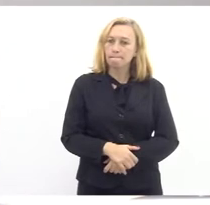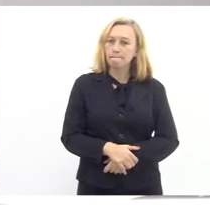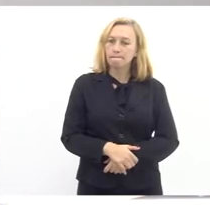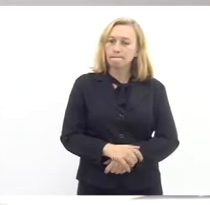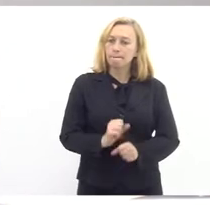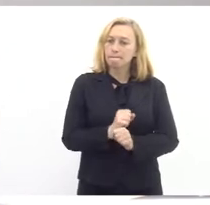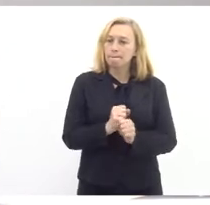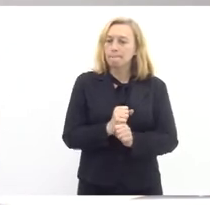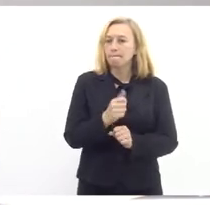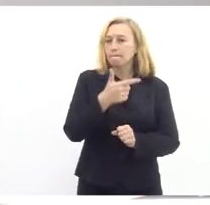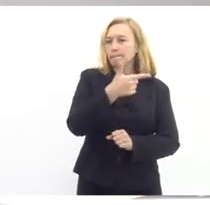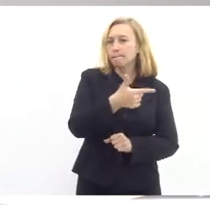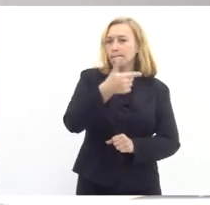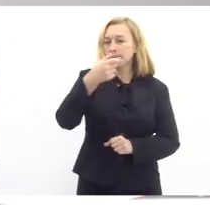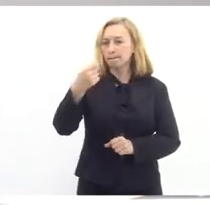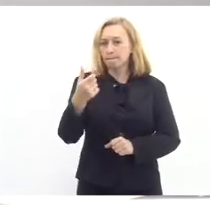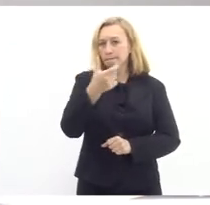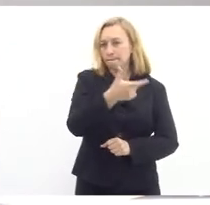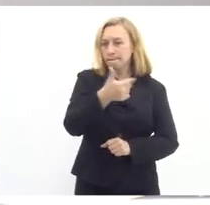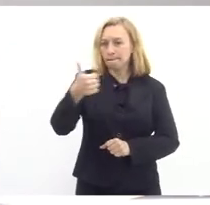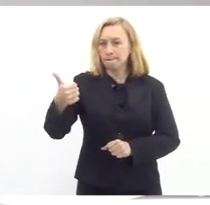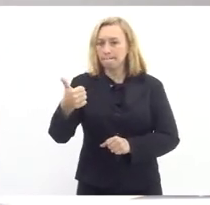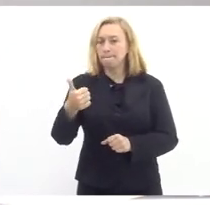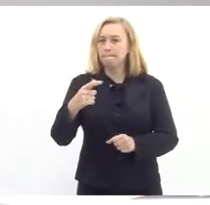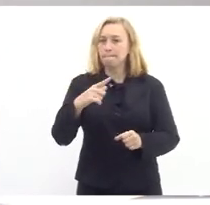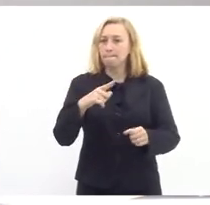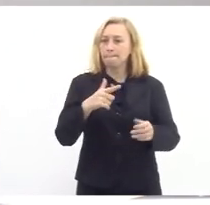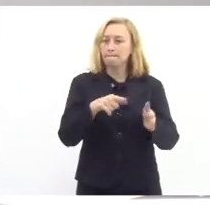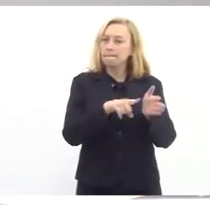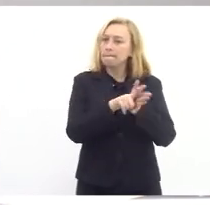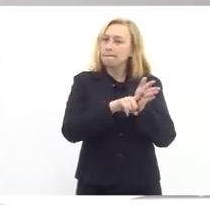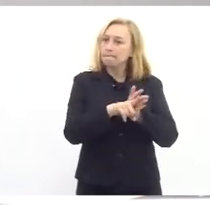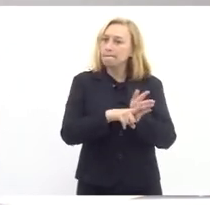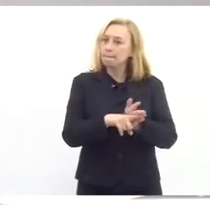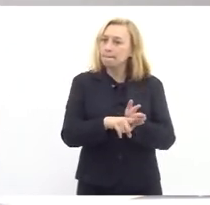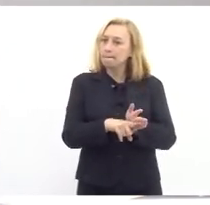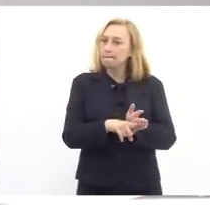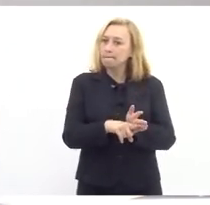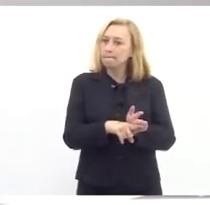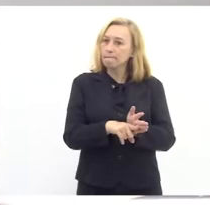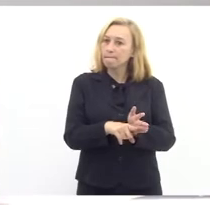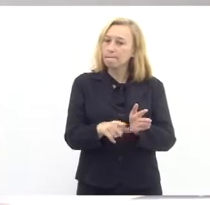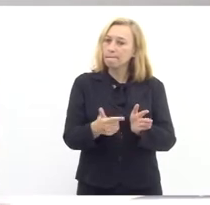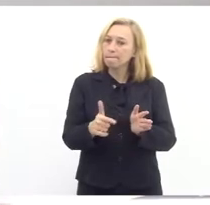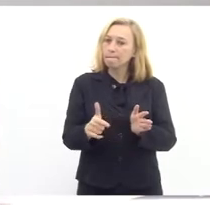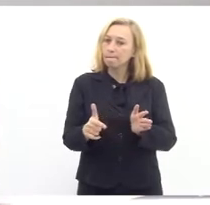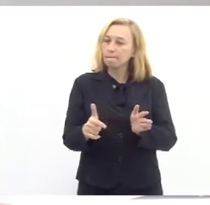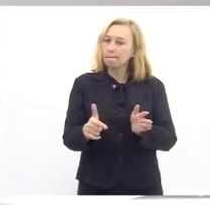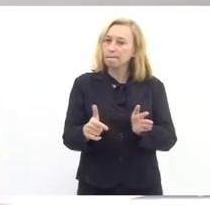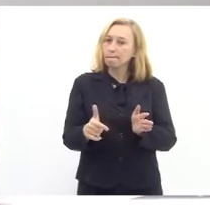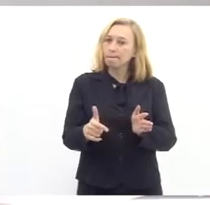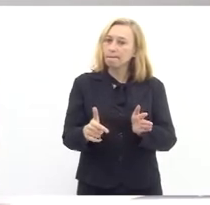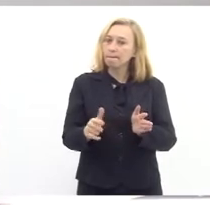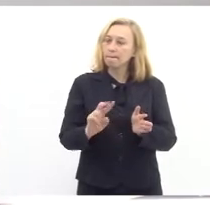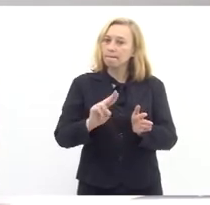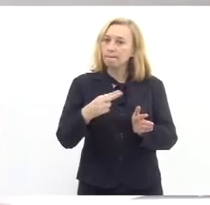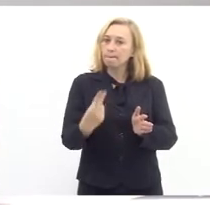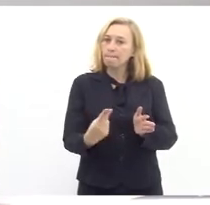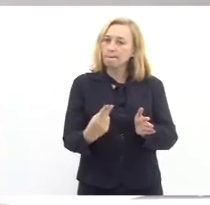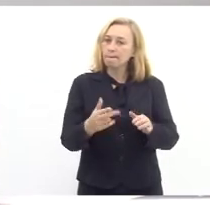Nos anos de 2020 e 2021, não houve fiscalização ou os serviços estavam sendo prestados de ótima